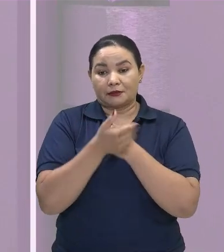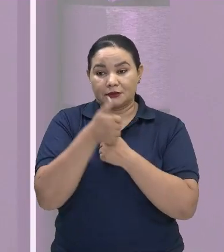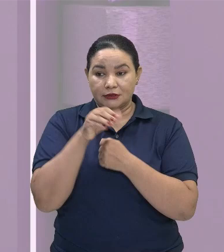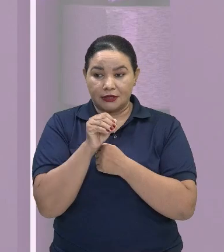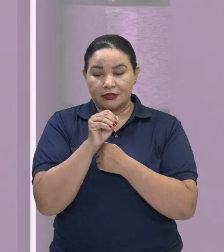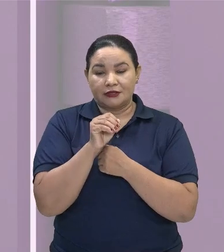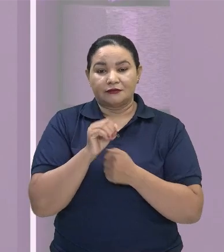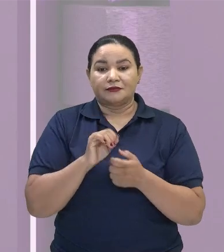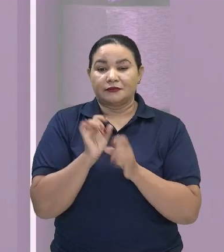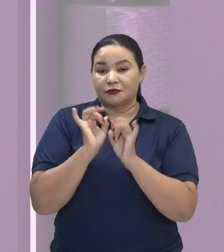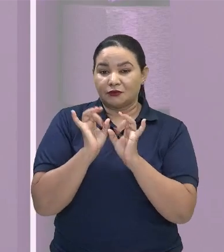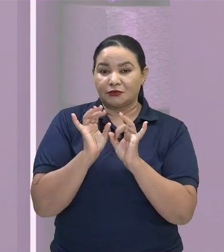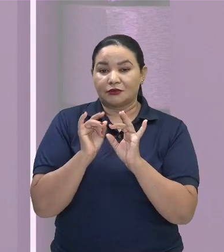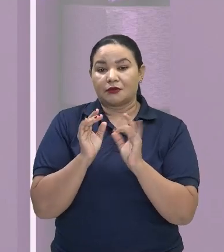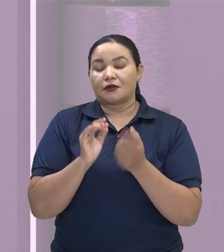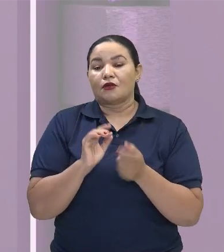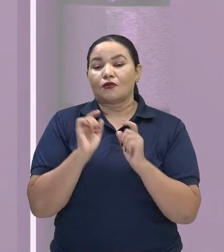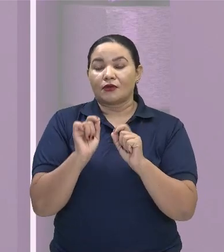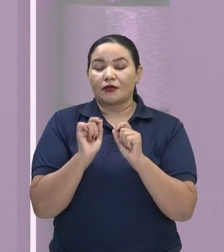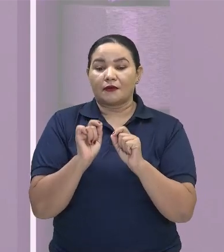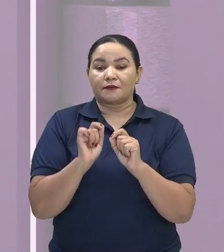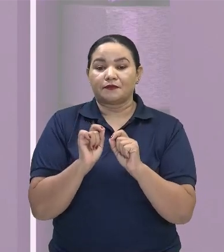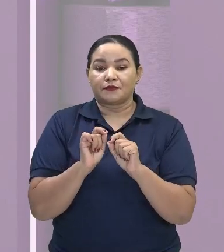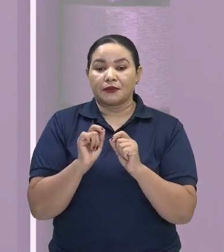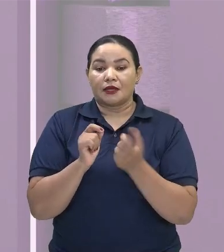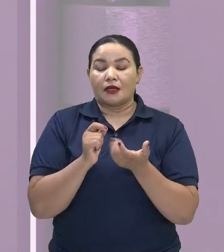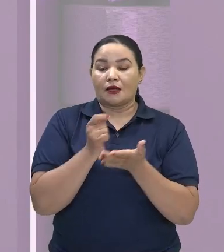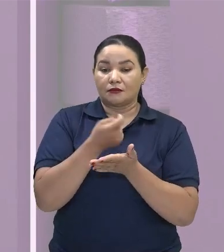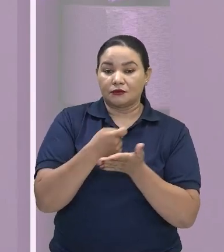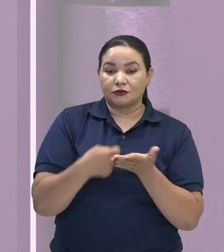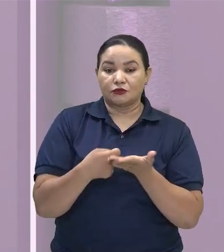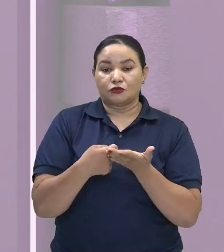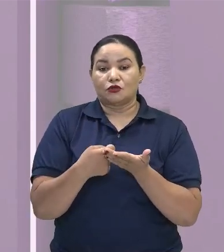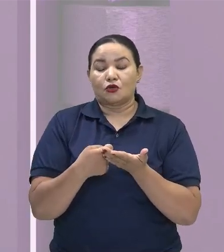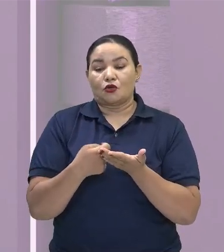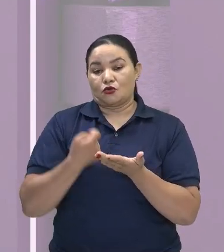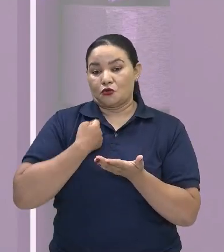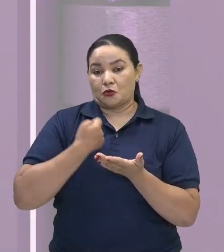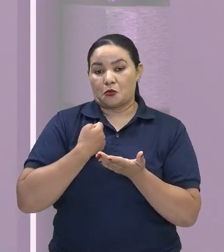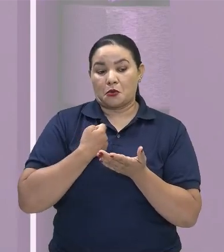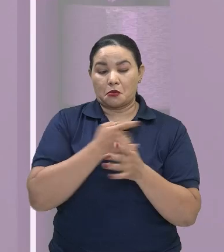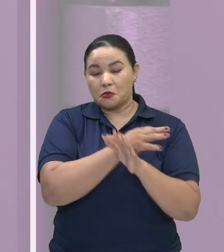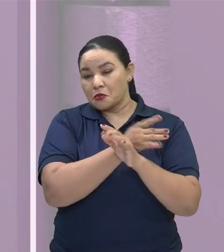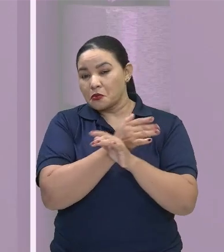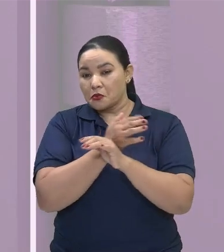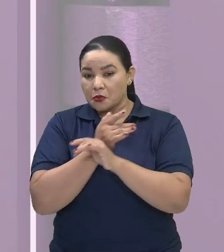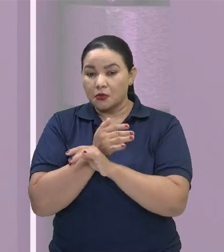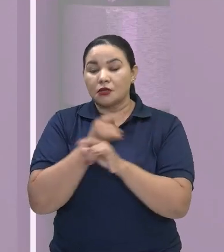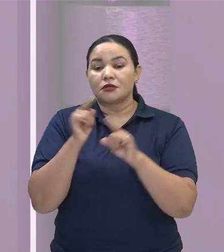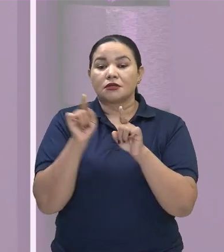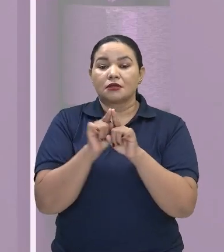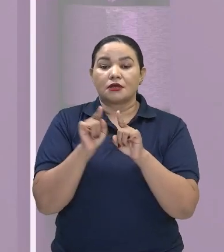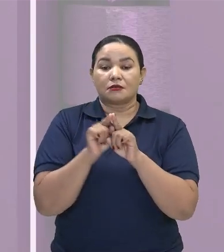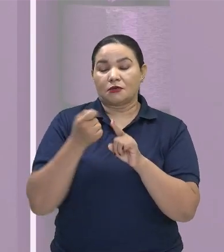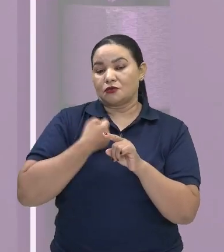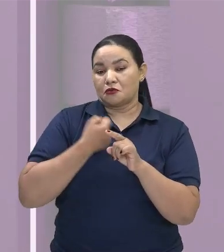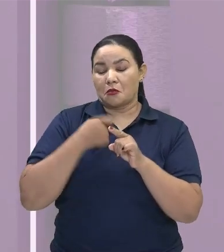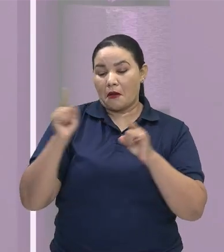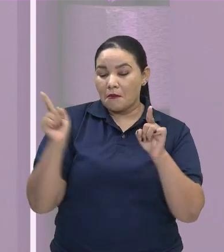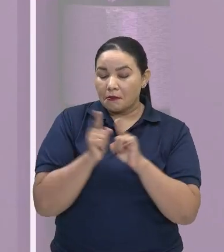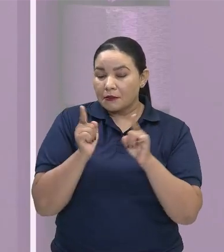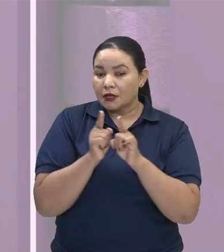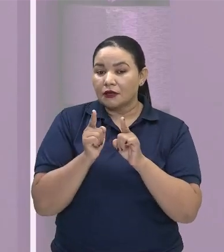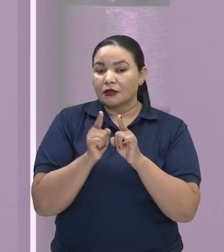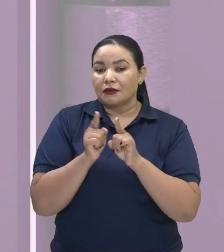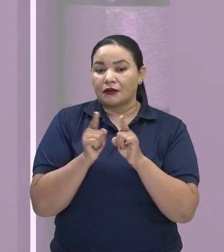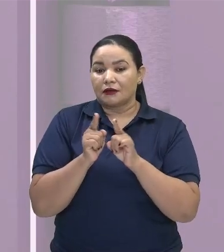na potência de base 10? É que nós podemos representar números muito grandes ou números muito pequenos,